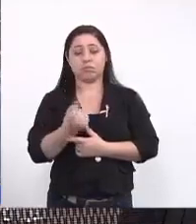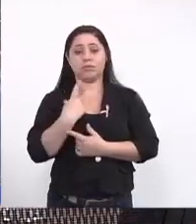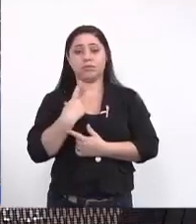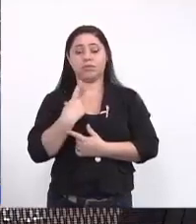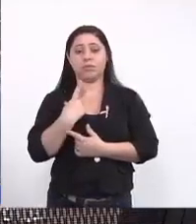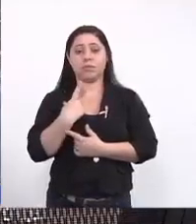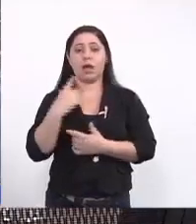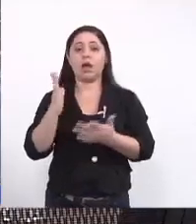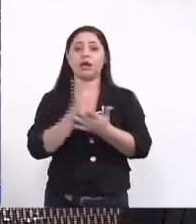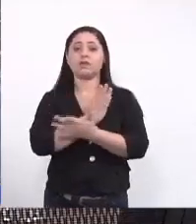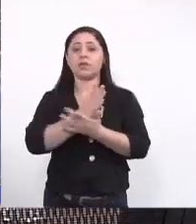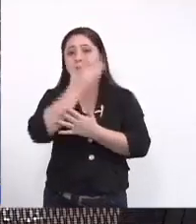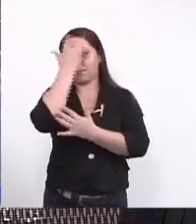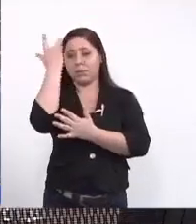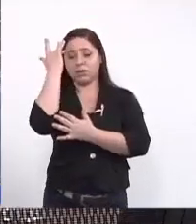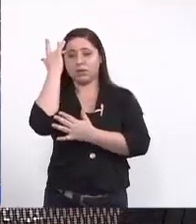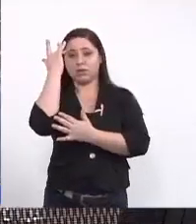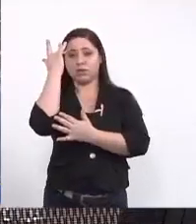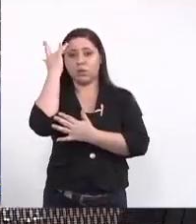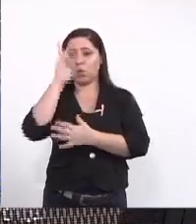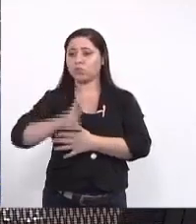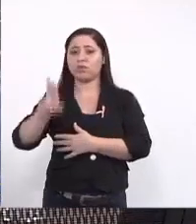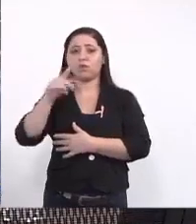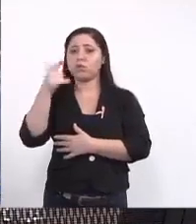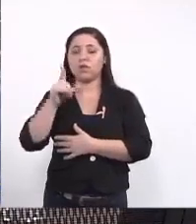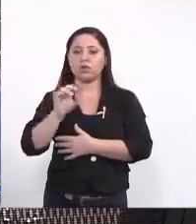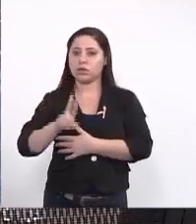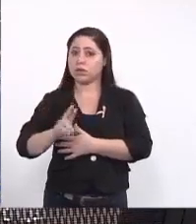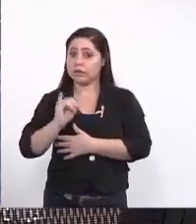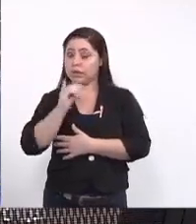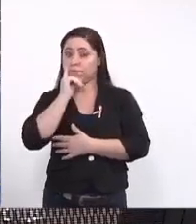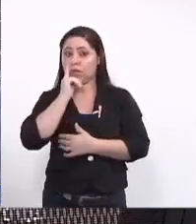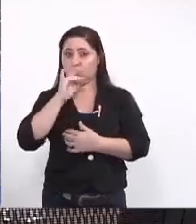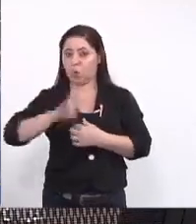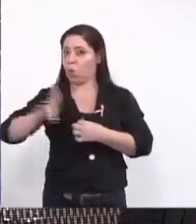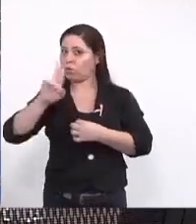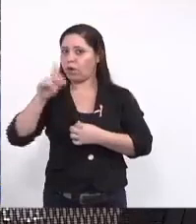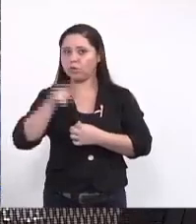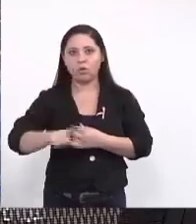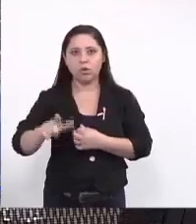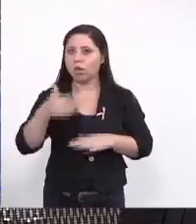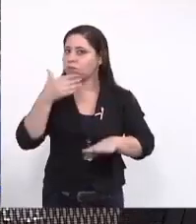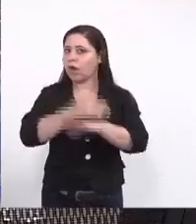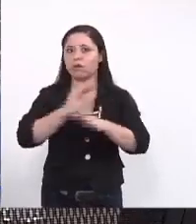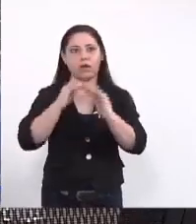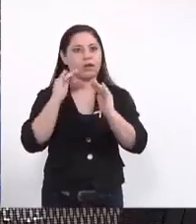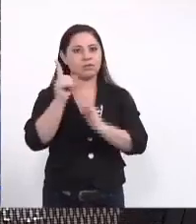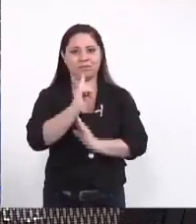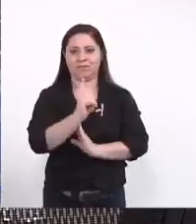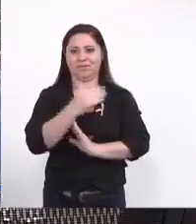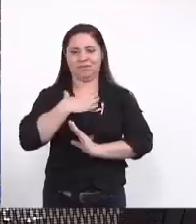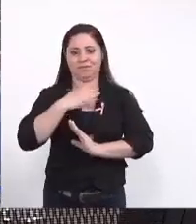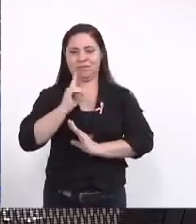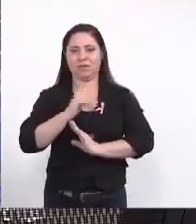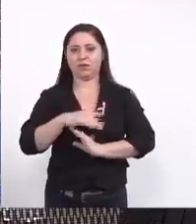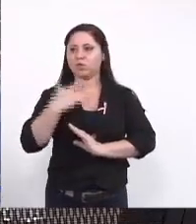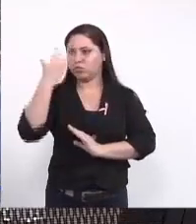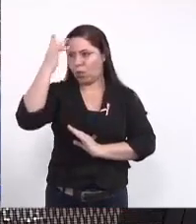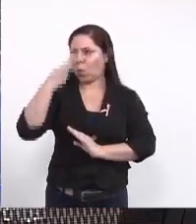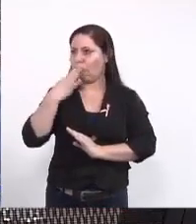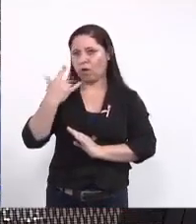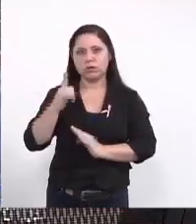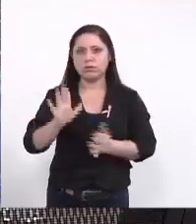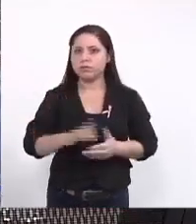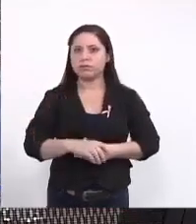não muitas vezes a pessoa não está uniformizada principalmente na minha cidade eu não entro conforme a minha colega que estava se a pessoa não estiver uniformizada ela não entra na minha casa eu não sei quem que é